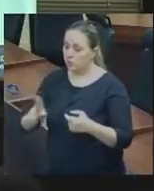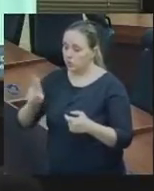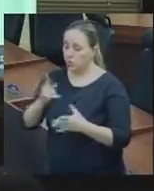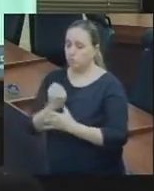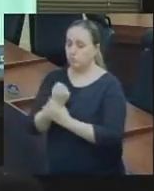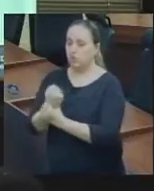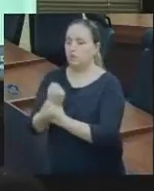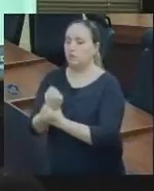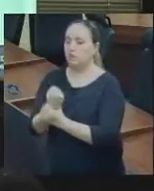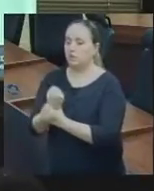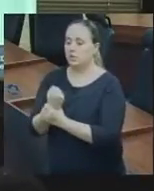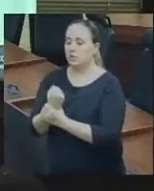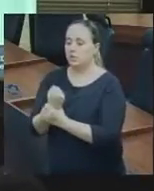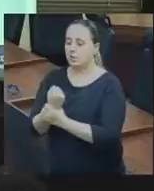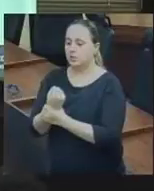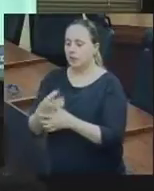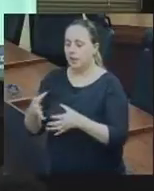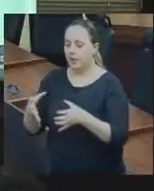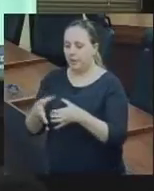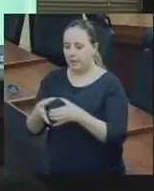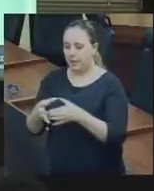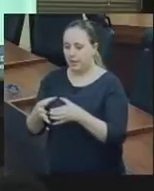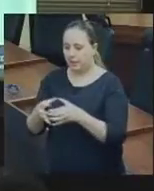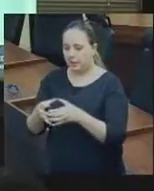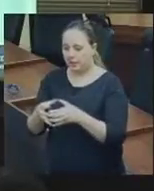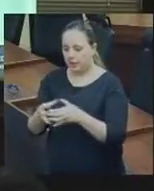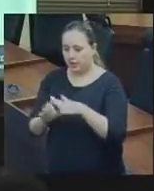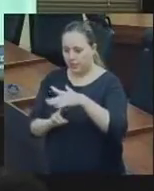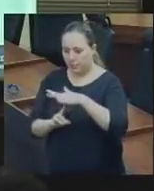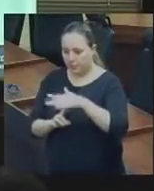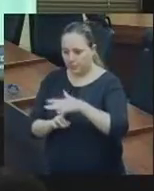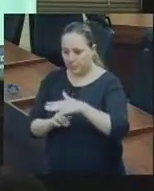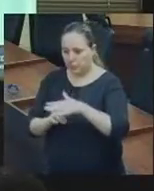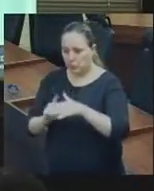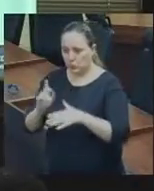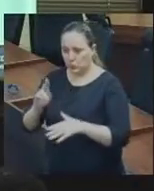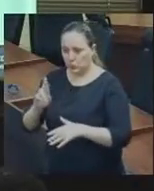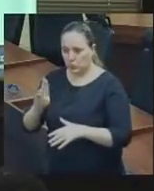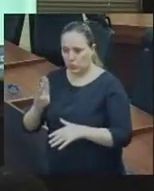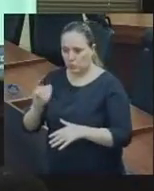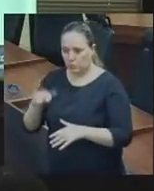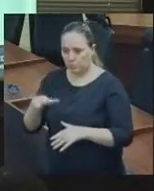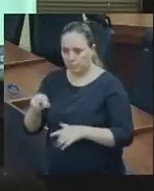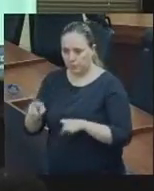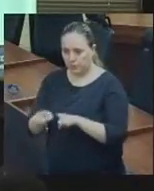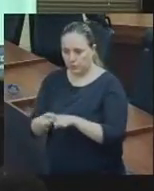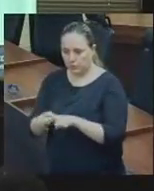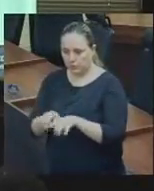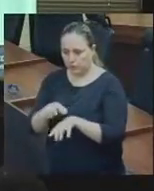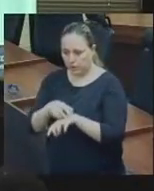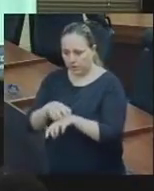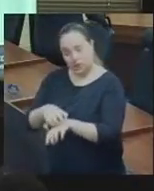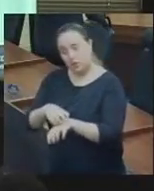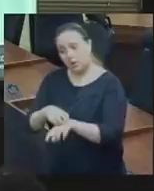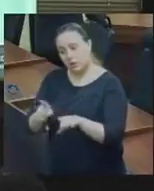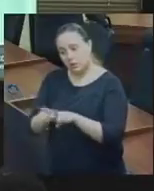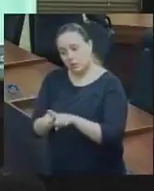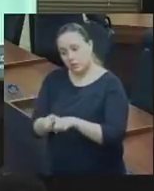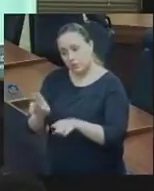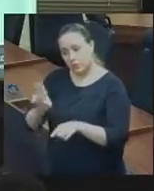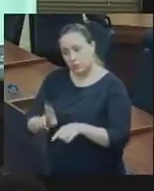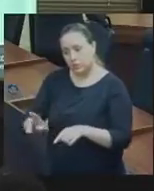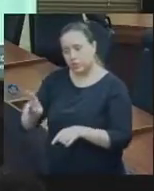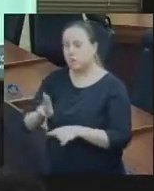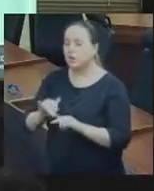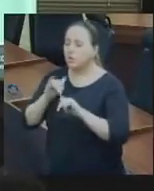espaços mobiliários e equipamentos urbanos edificações e transportes assim como alcançar a utilização da